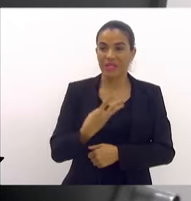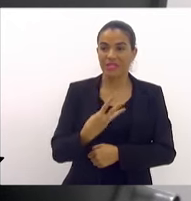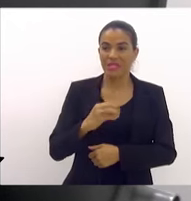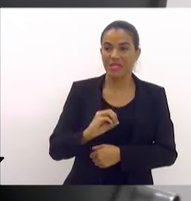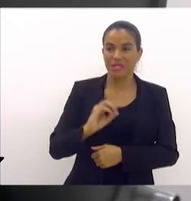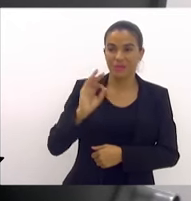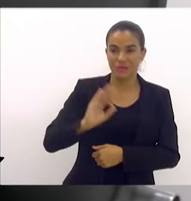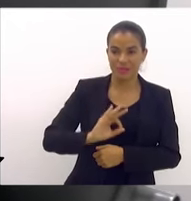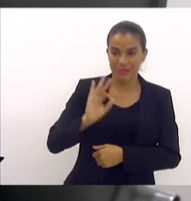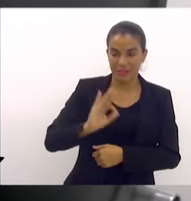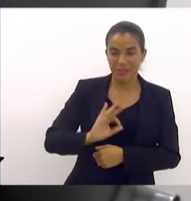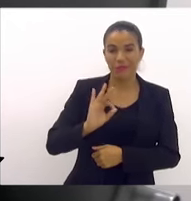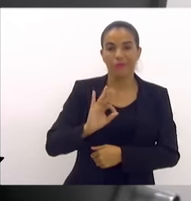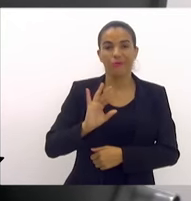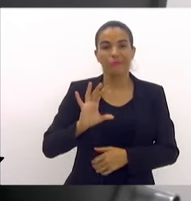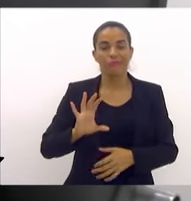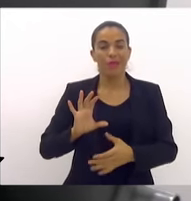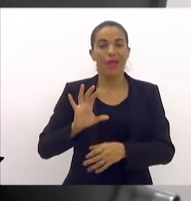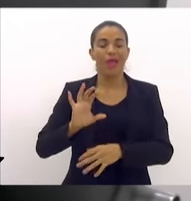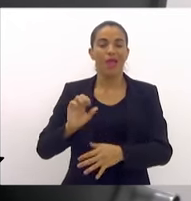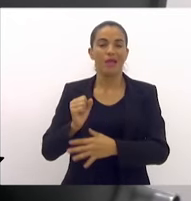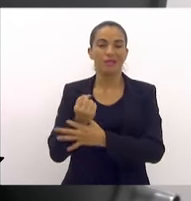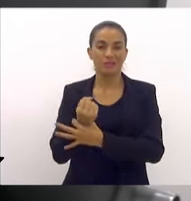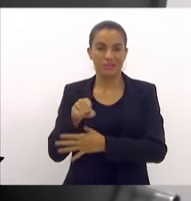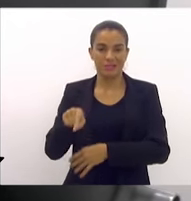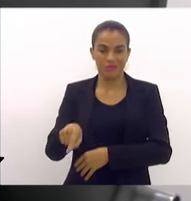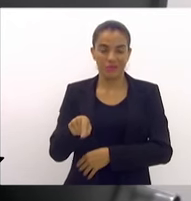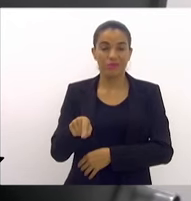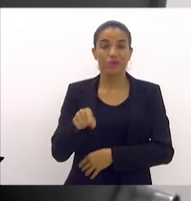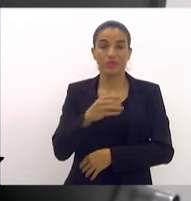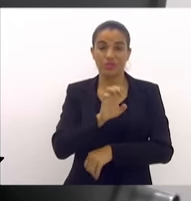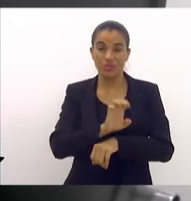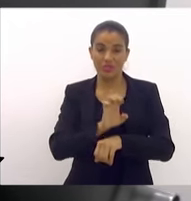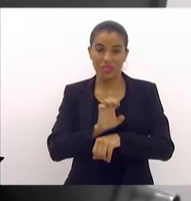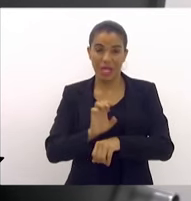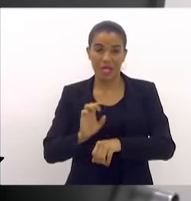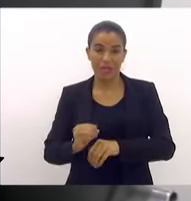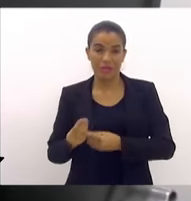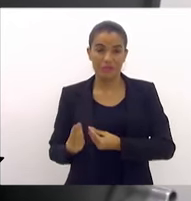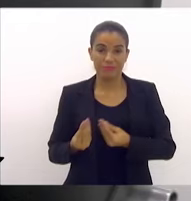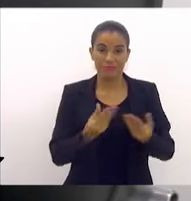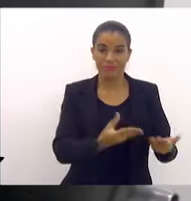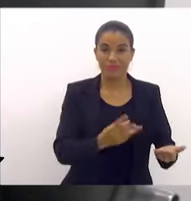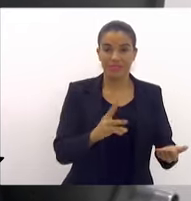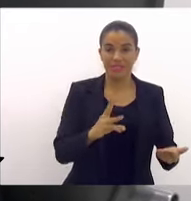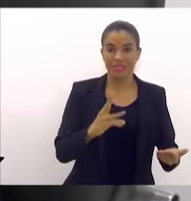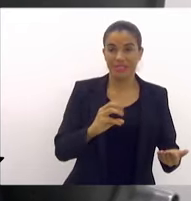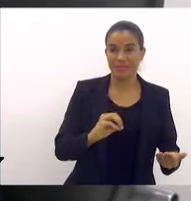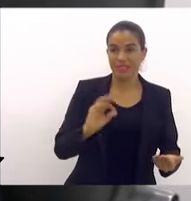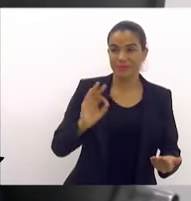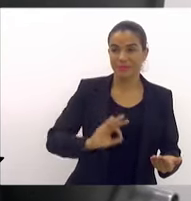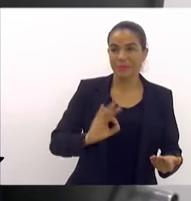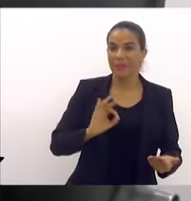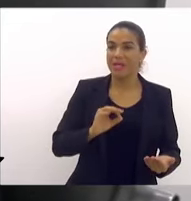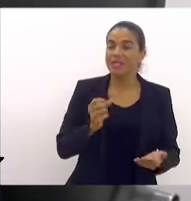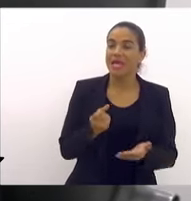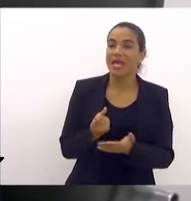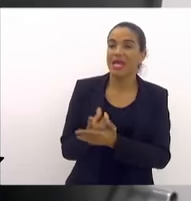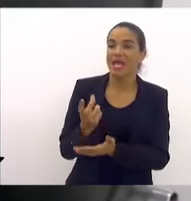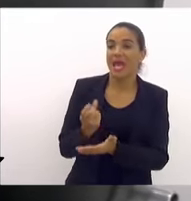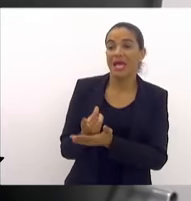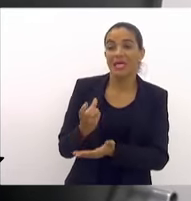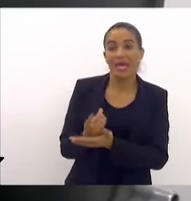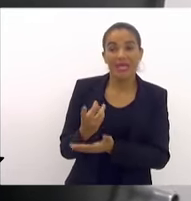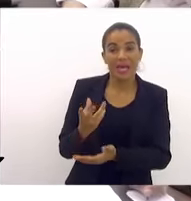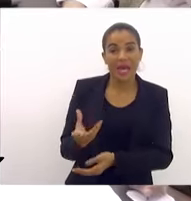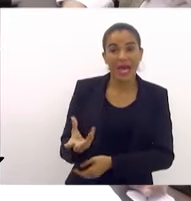dos recursos destinados à compra institucional de gênero alimentício, o Estado aplicará 30%, né, que aí é alguma referência. Mas